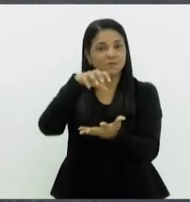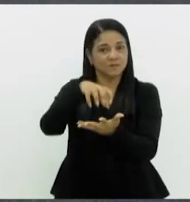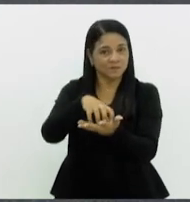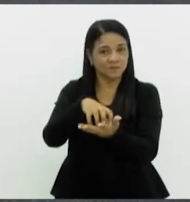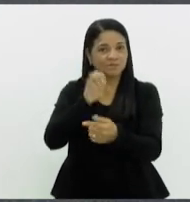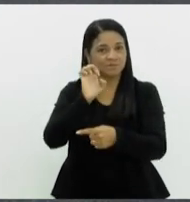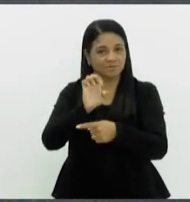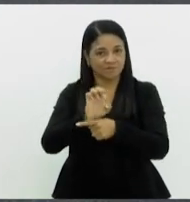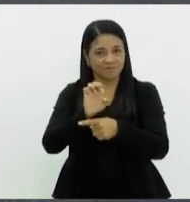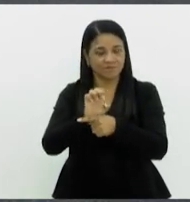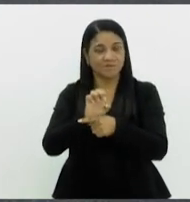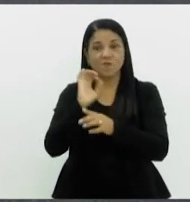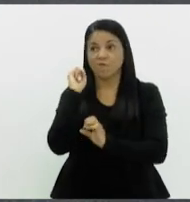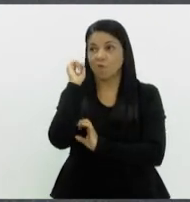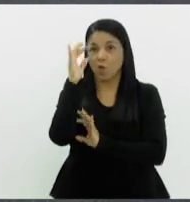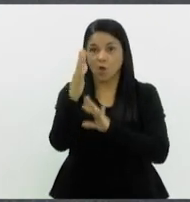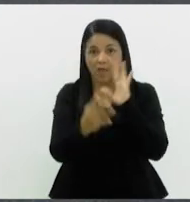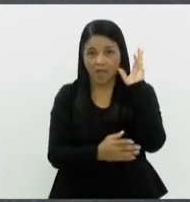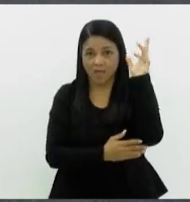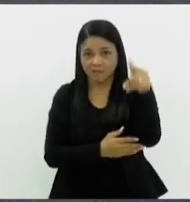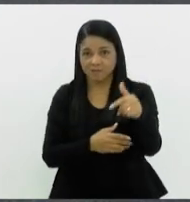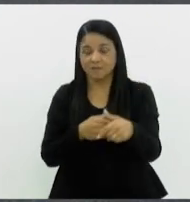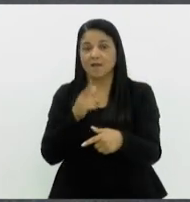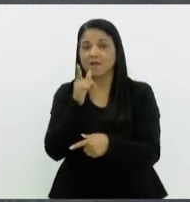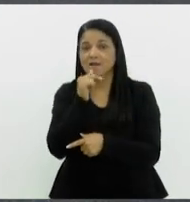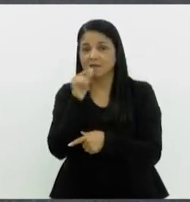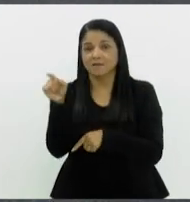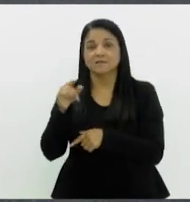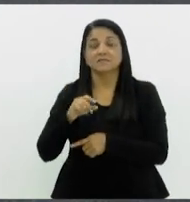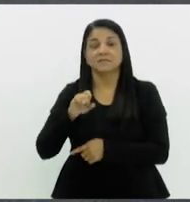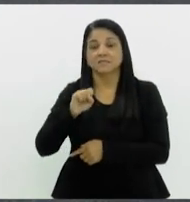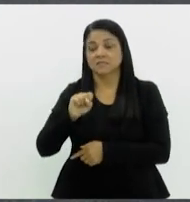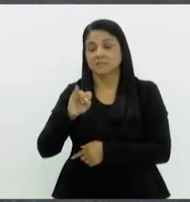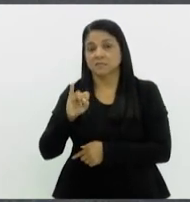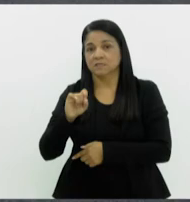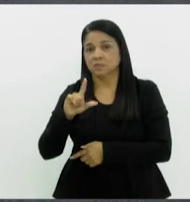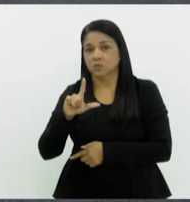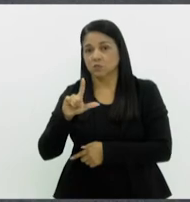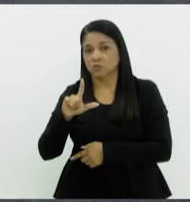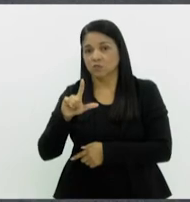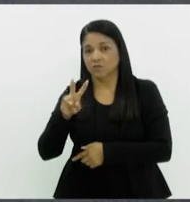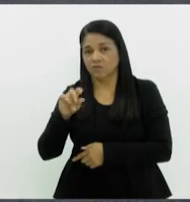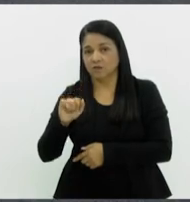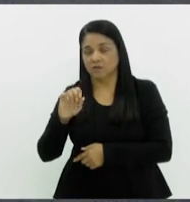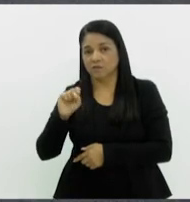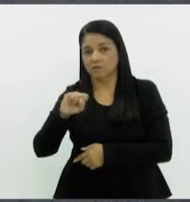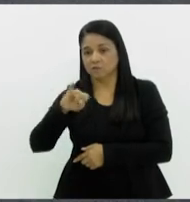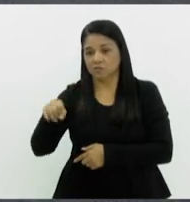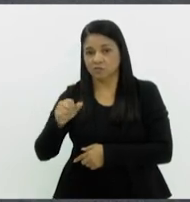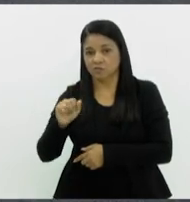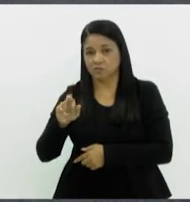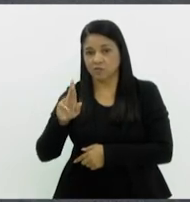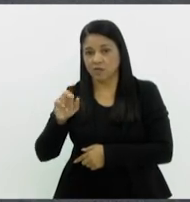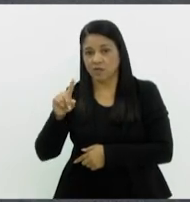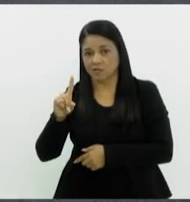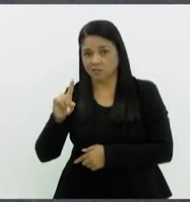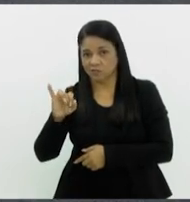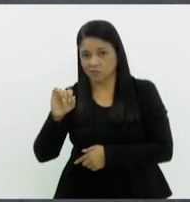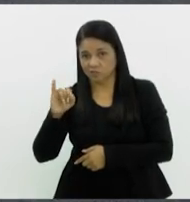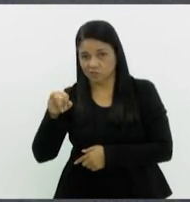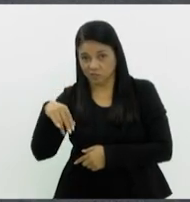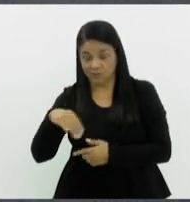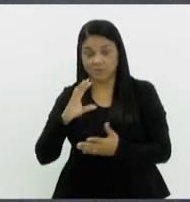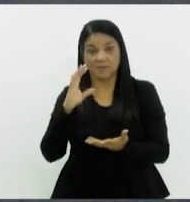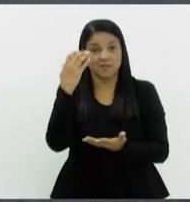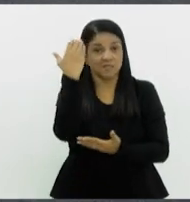em Agroflorestas, em Silva Jardim, e em Niterói, onde está localizada a sede da